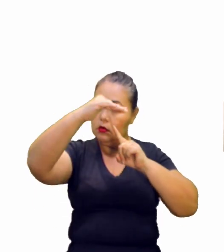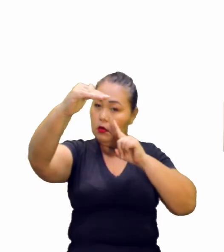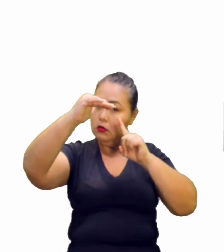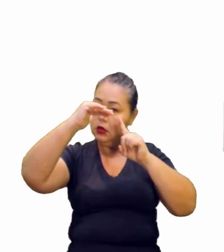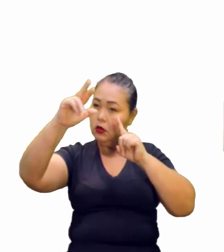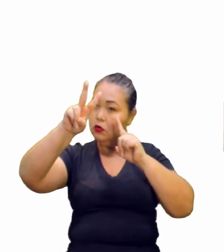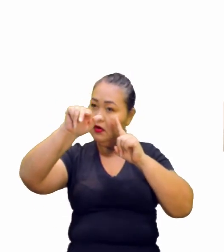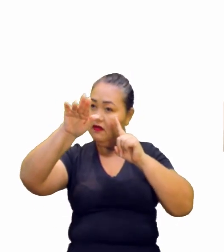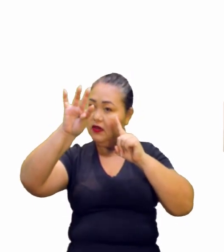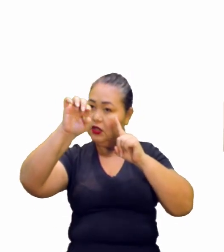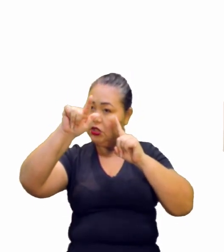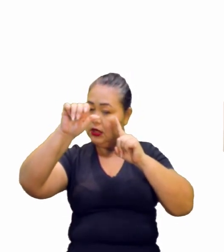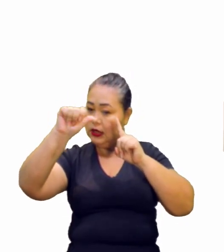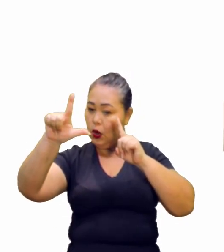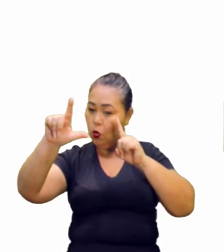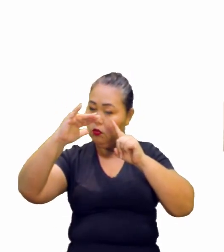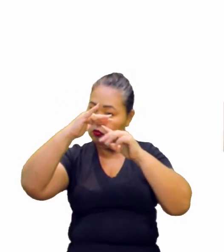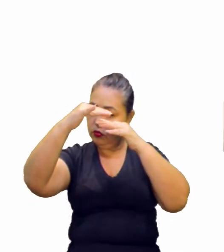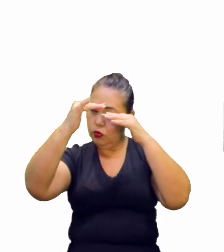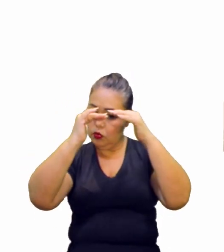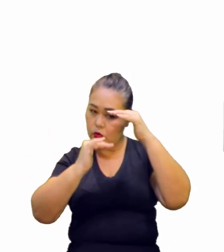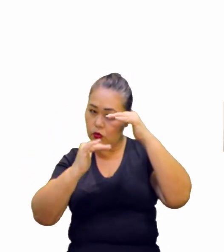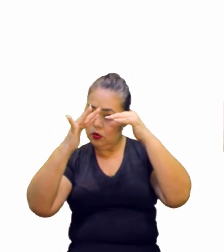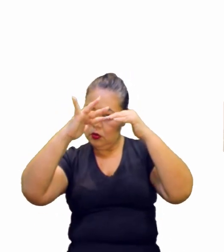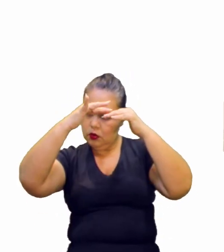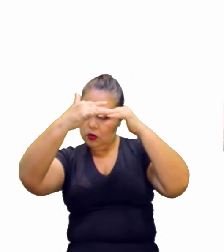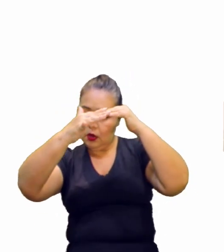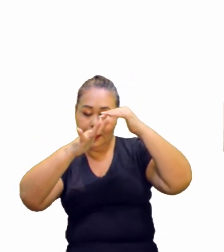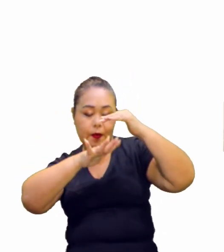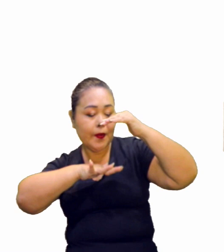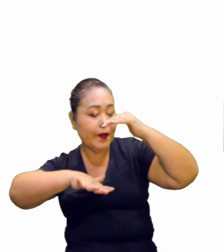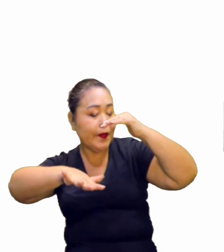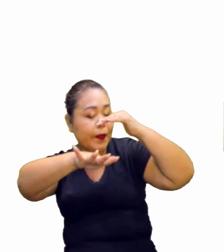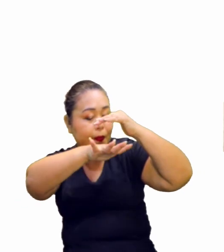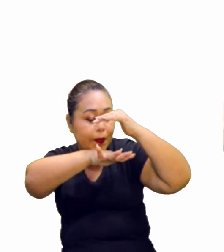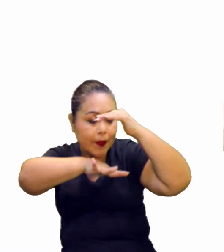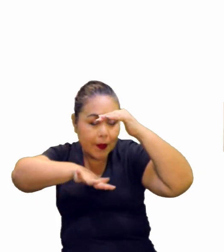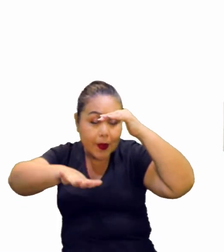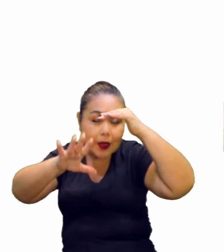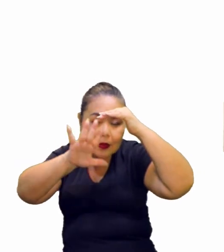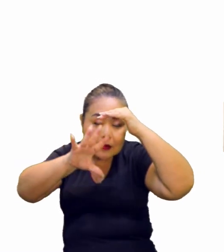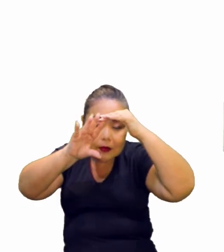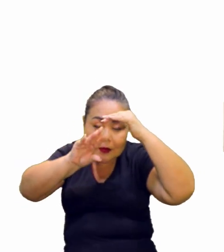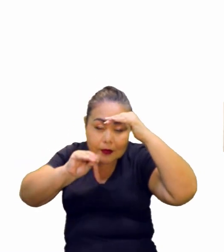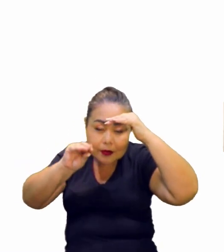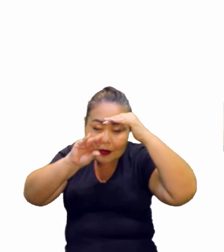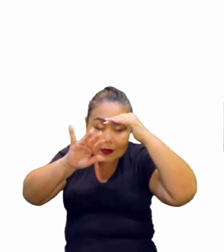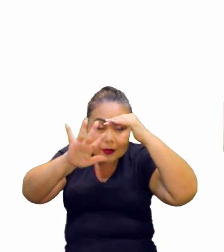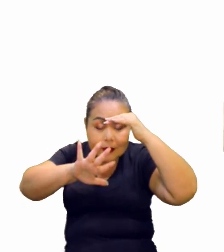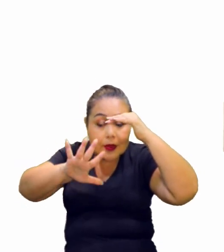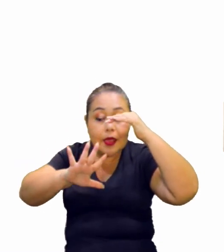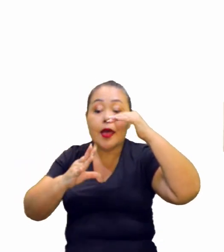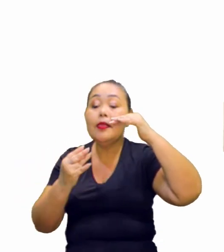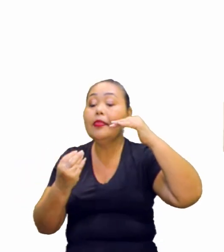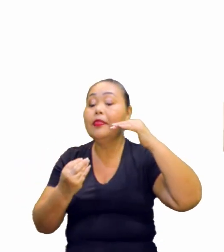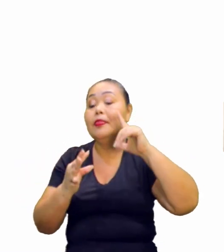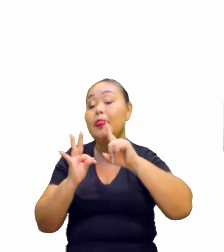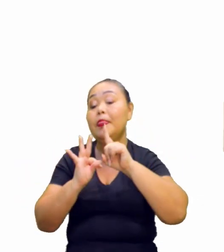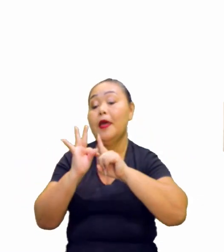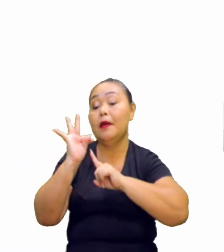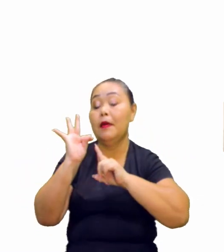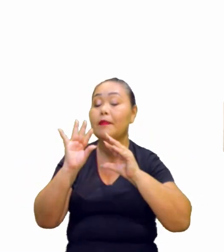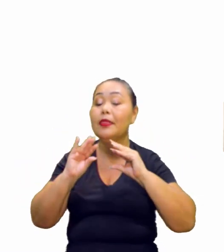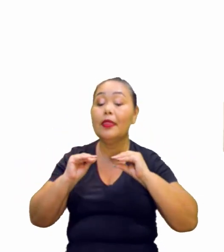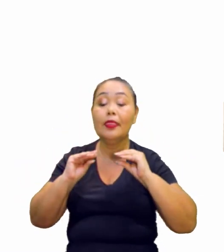vegetal, né, de grande porte, que vai me dar uma área de sombreamento, então eu vou ter uma amenização das temperaturas. A